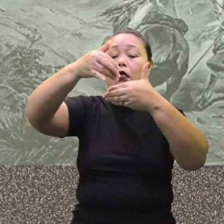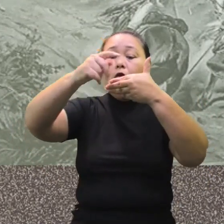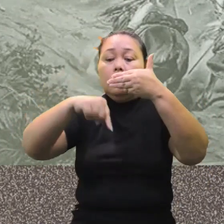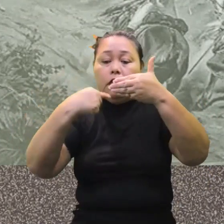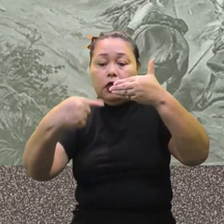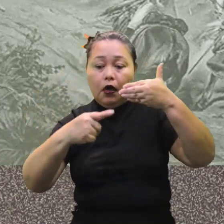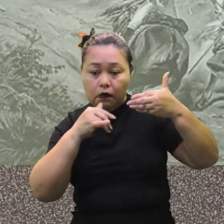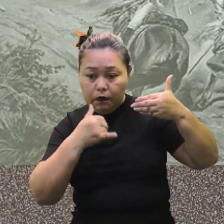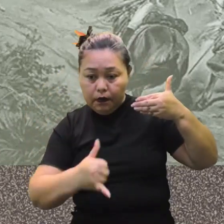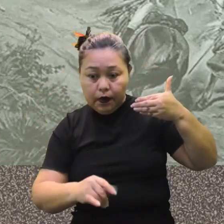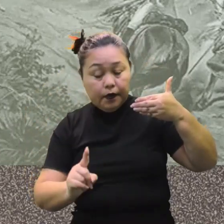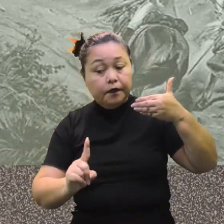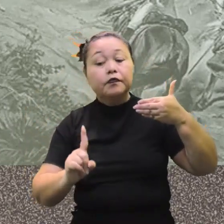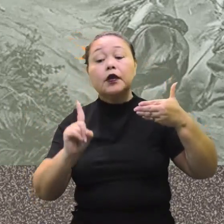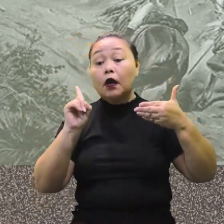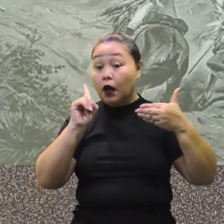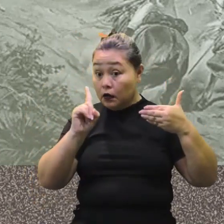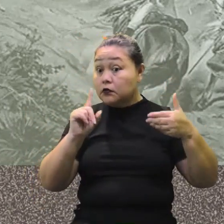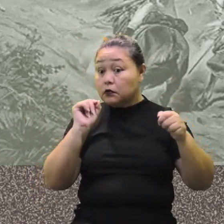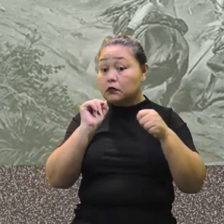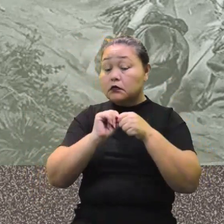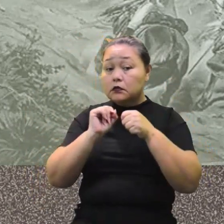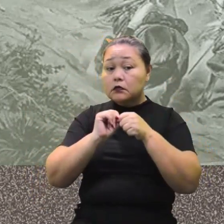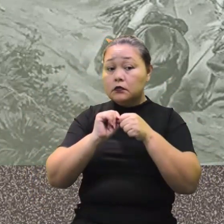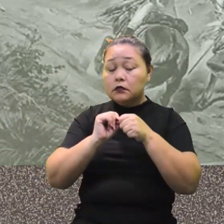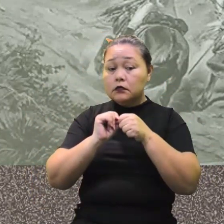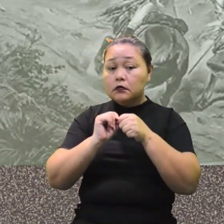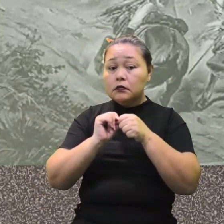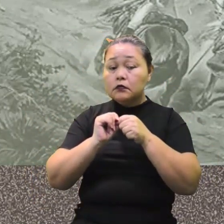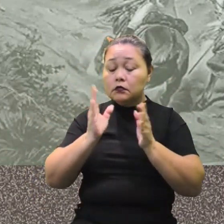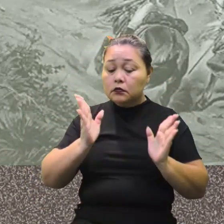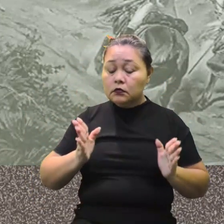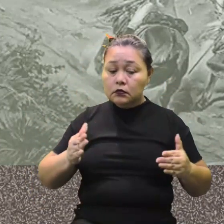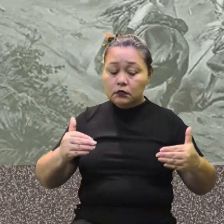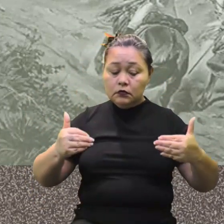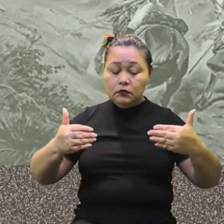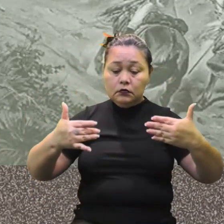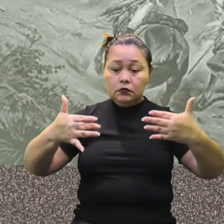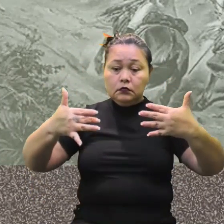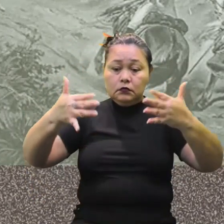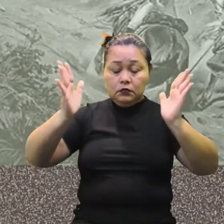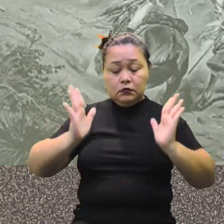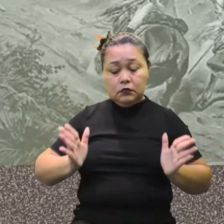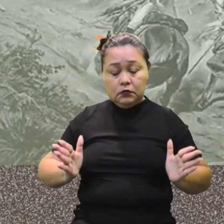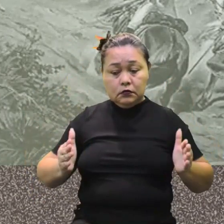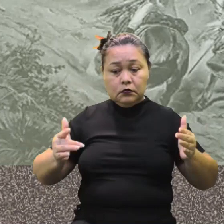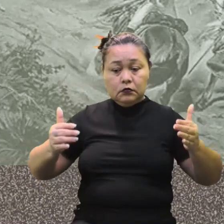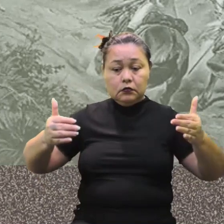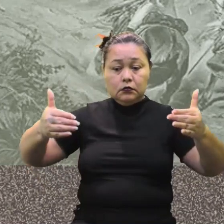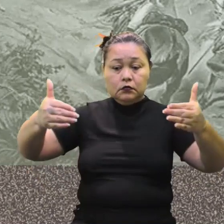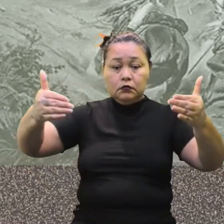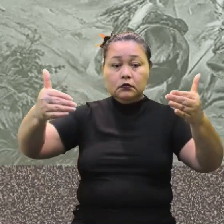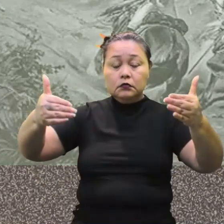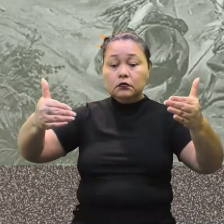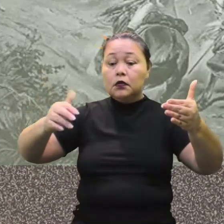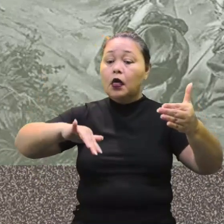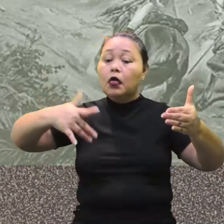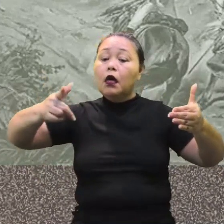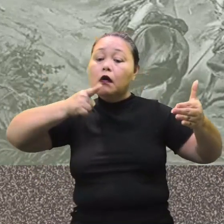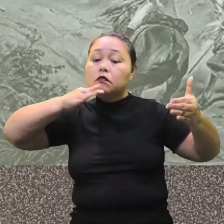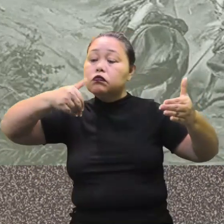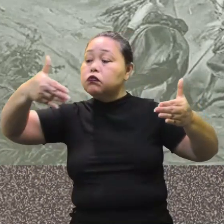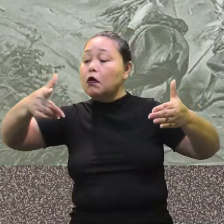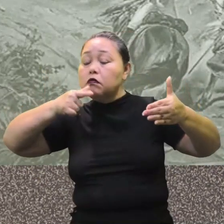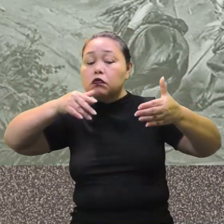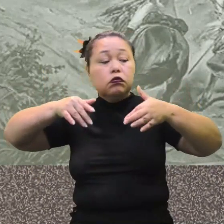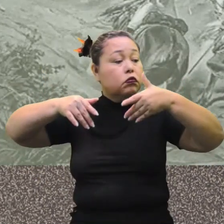energia. Foi feito. A calha do rio, a margem do rio cresceu, mas ela não alagou como se